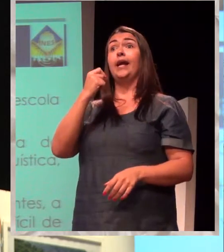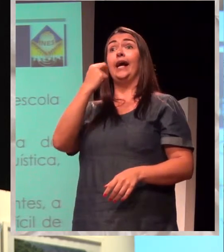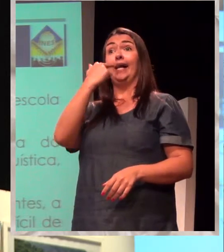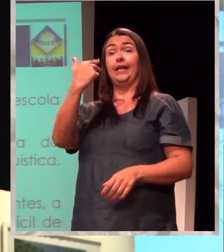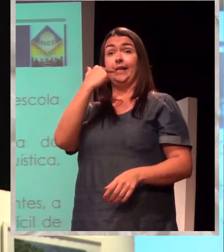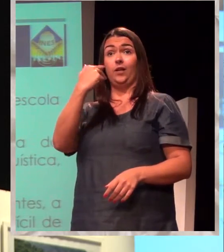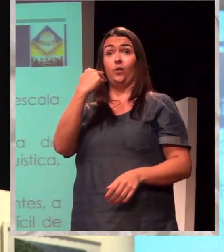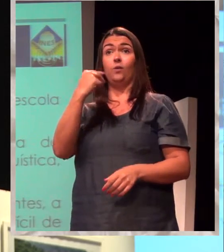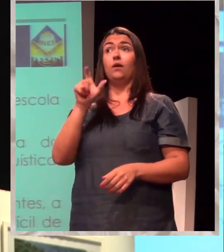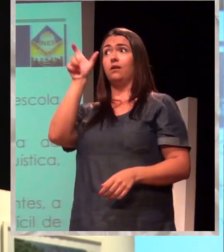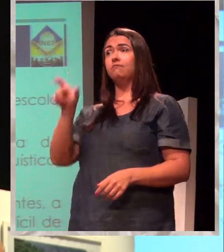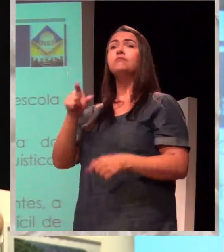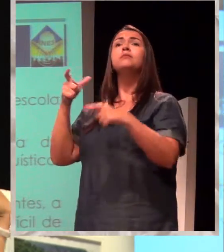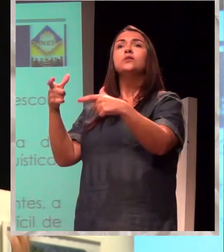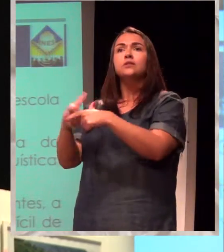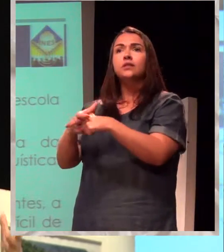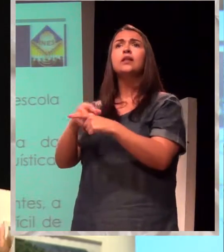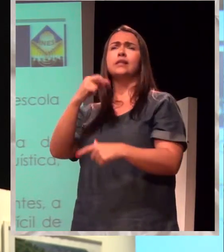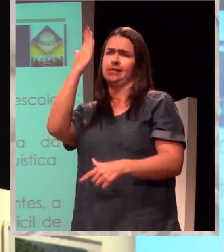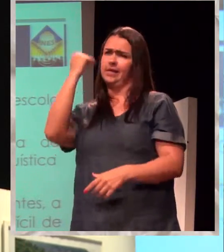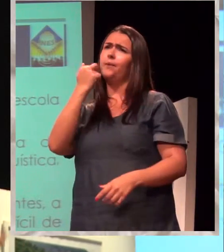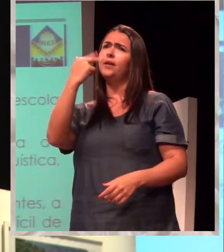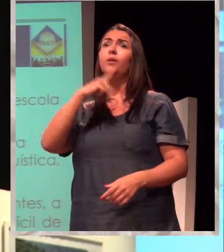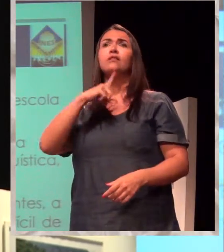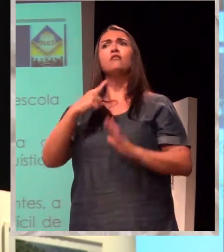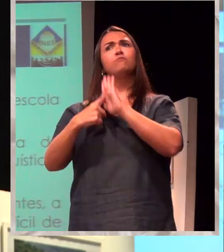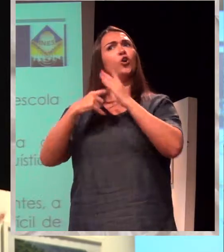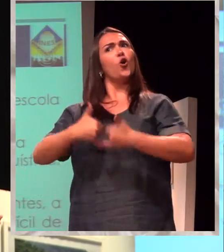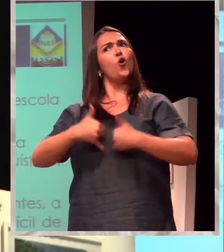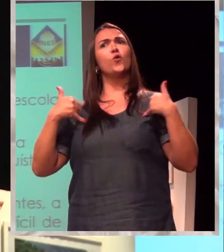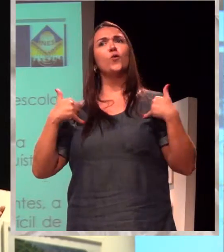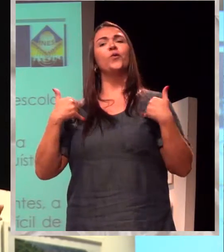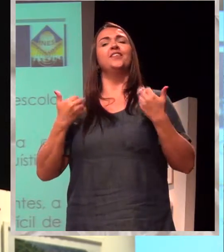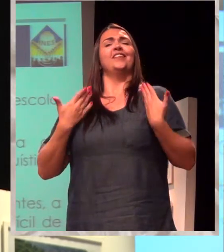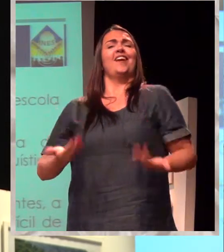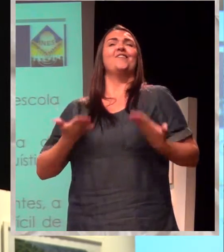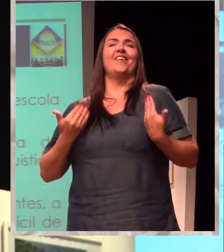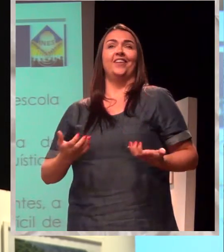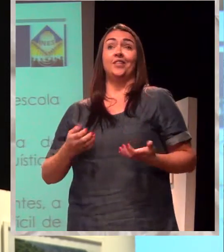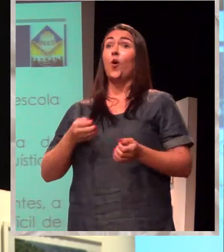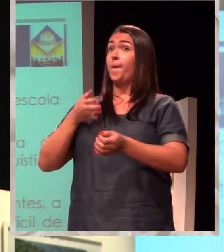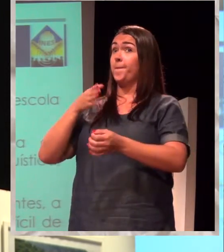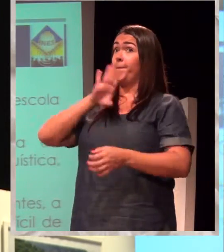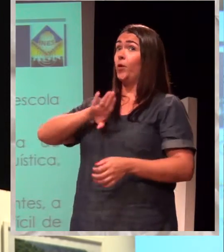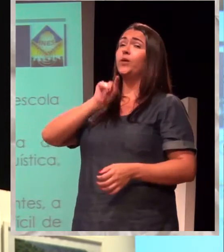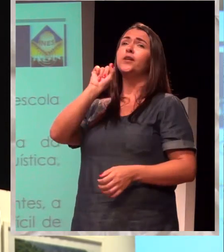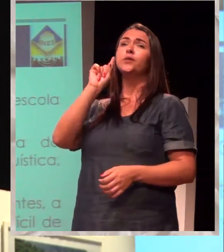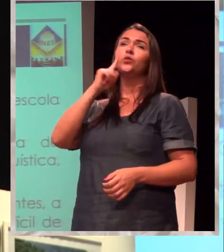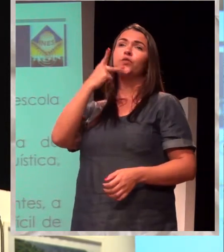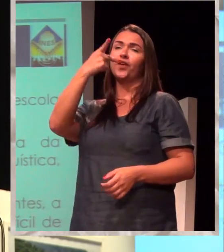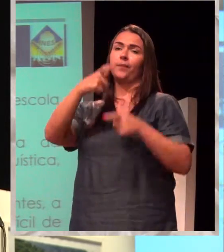minorizada, língua da constituição do sujeito, da compreensão linguística, do orgulho, da leveza. E o português é a língua